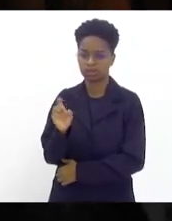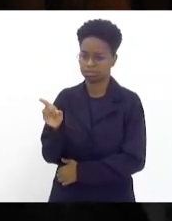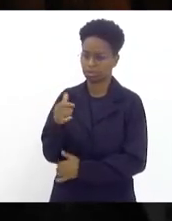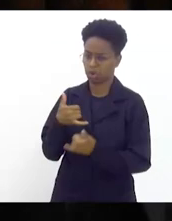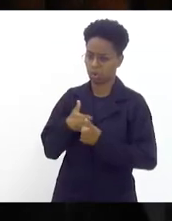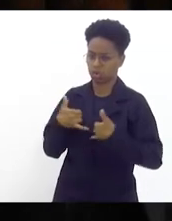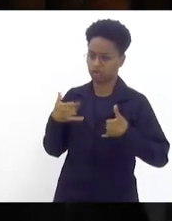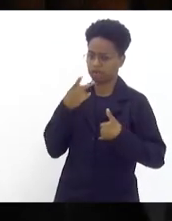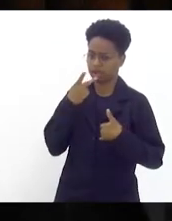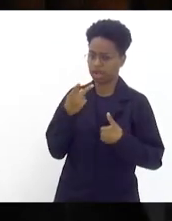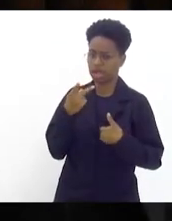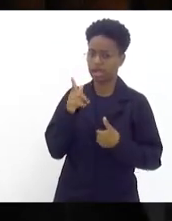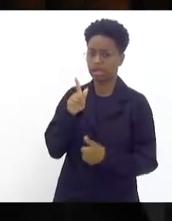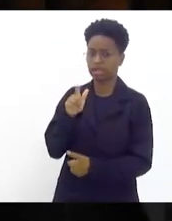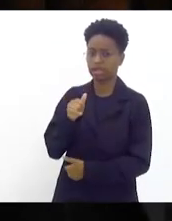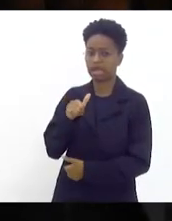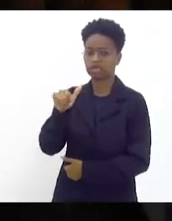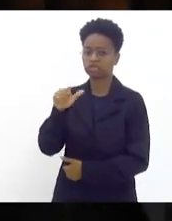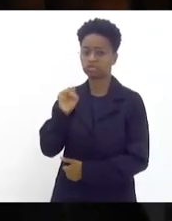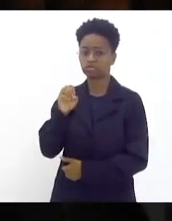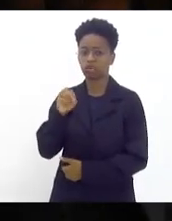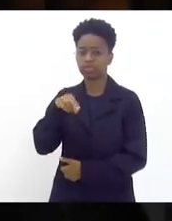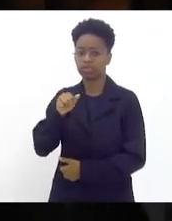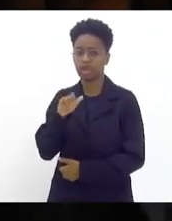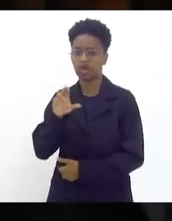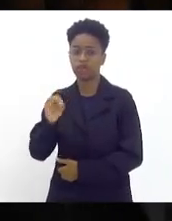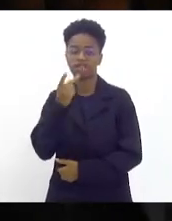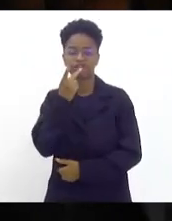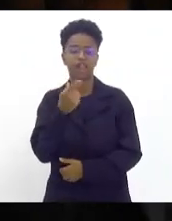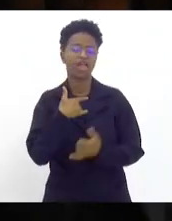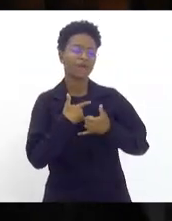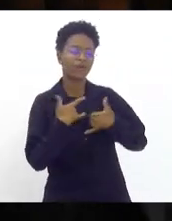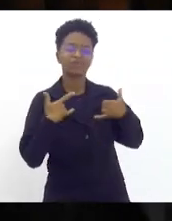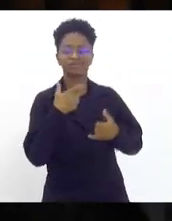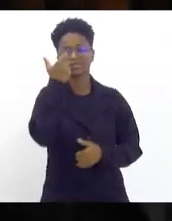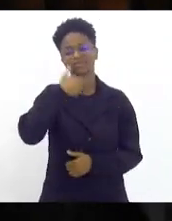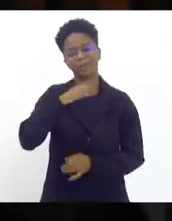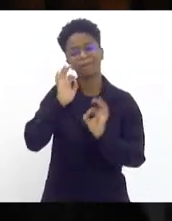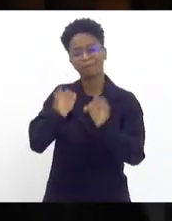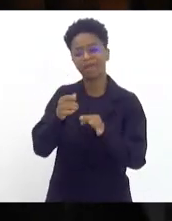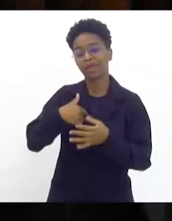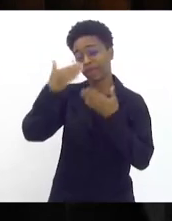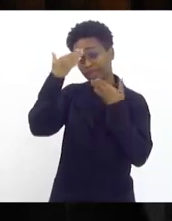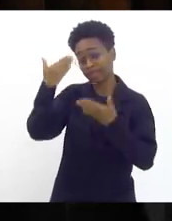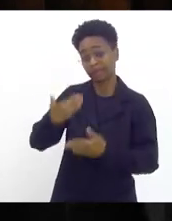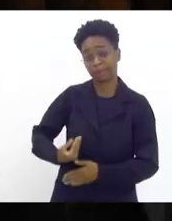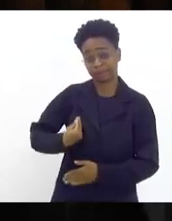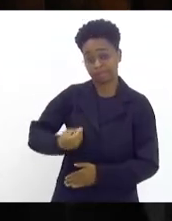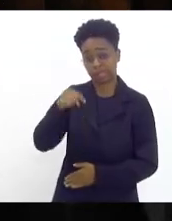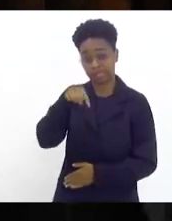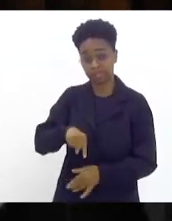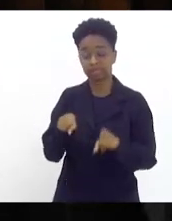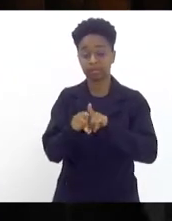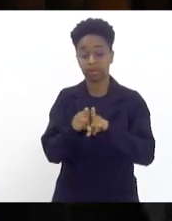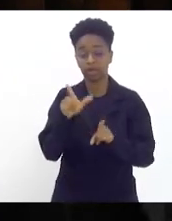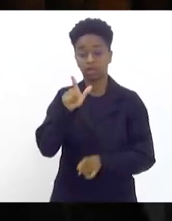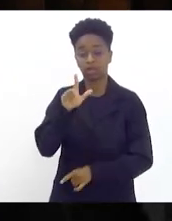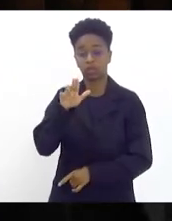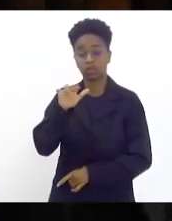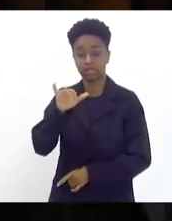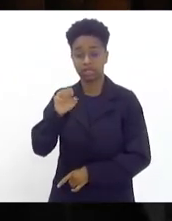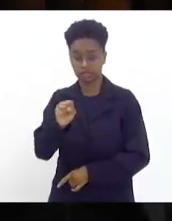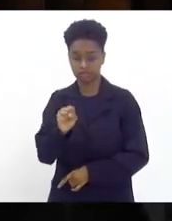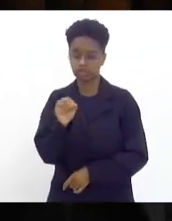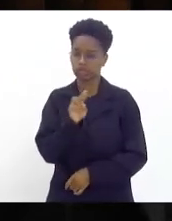orgulhoso de ser chamado falar comigo não tem isso não sou mesmo queria muito agradecer a presença dele aqui inclusive o Luiz Soares